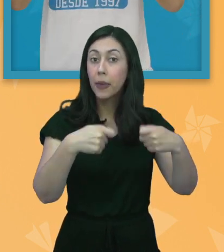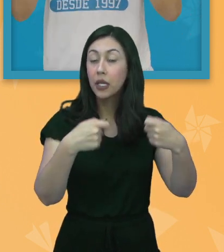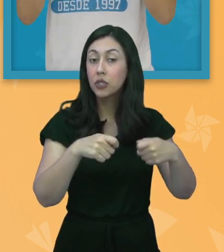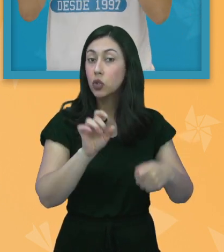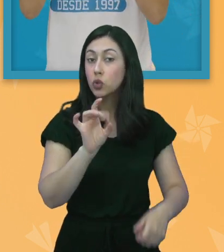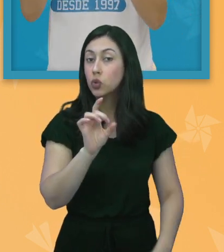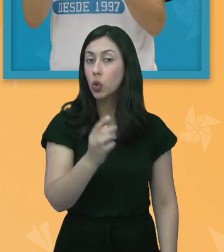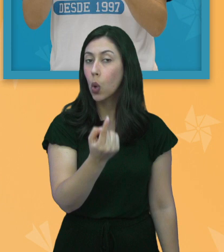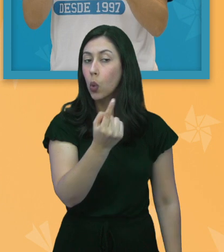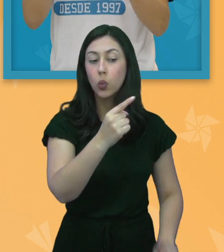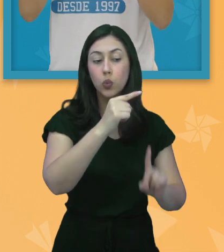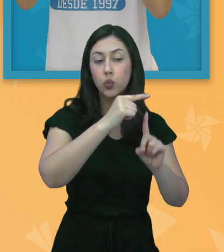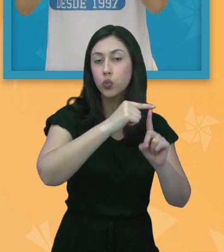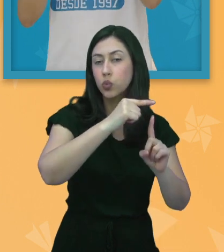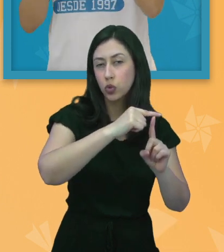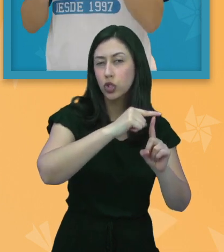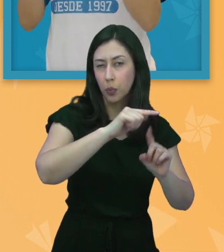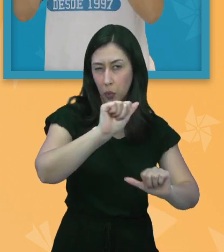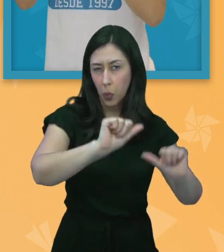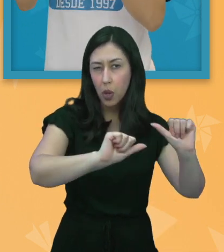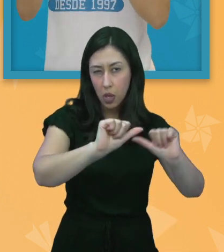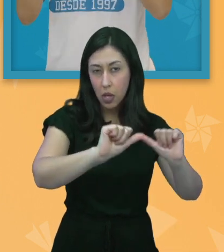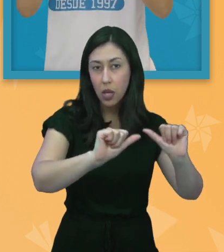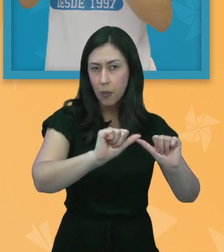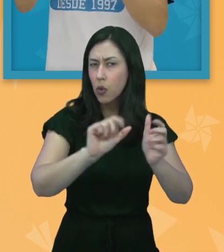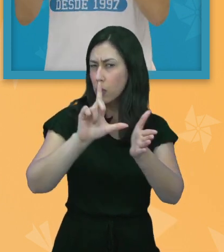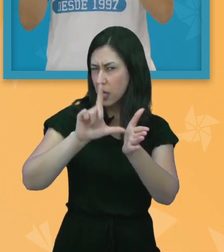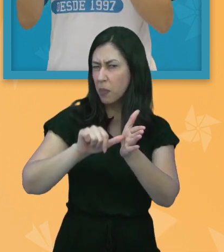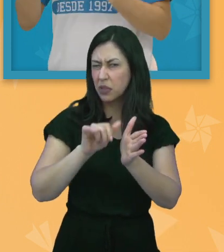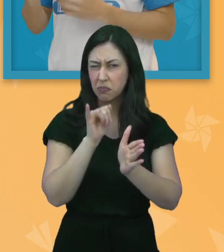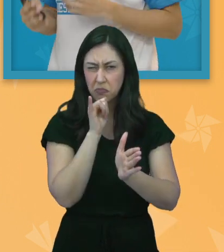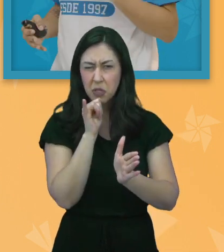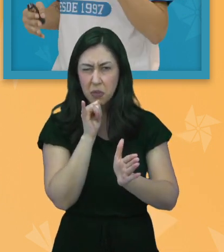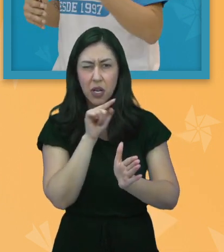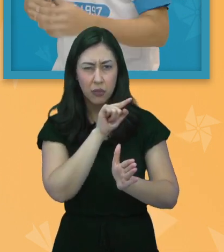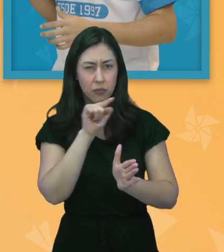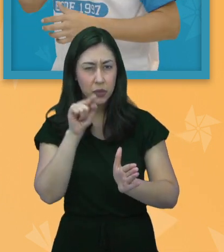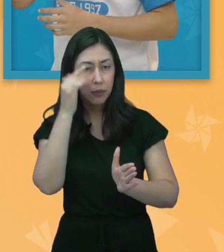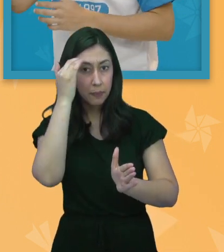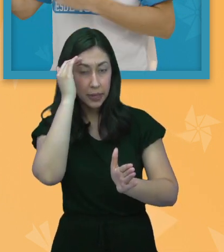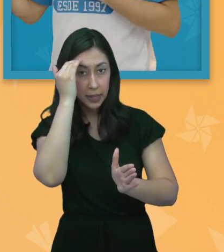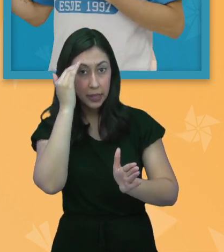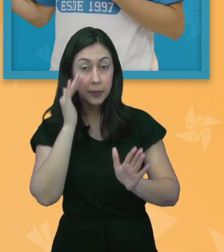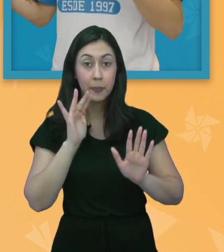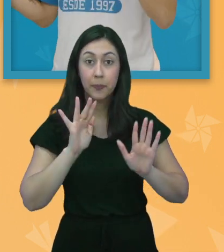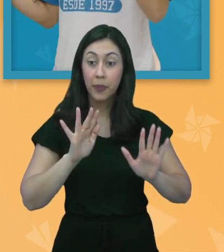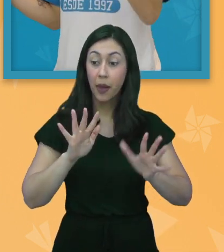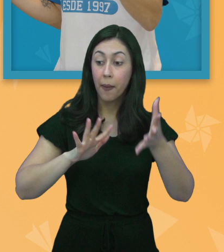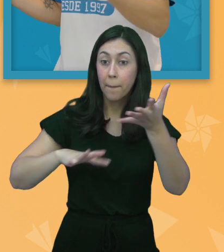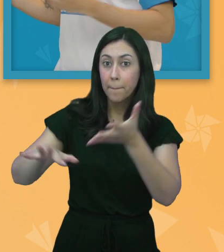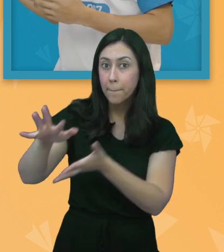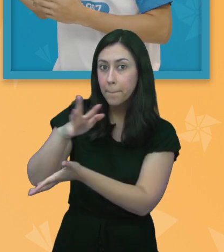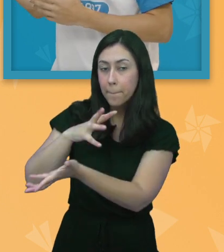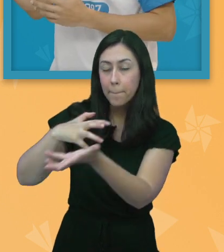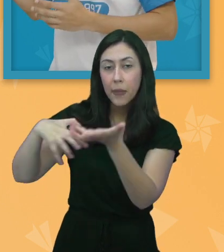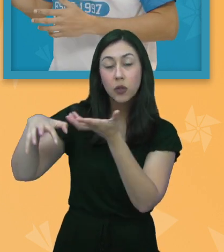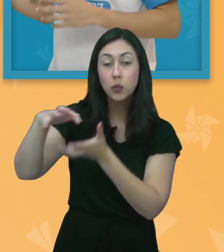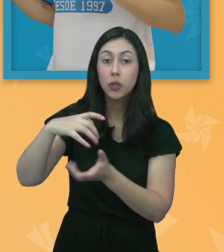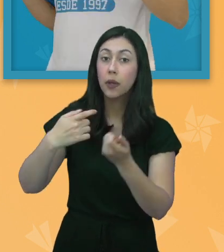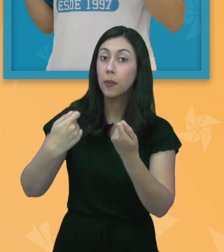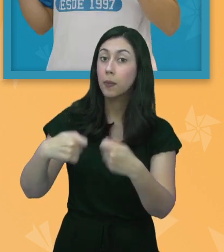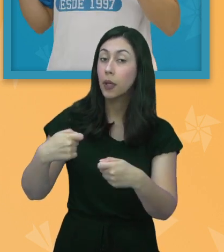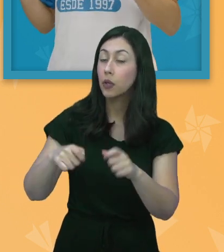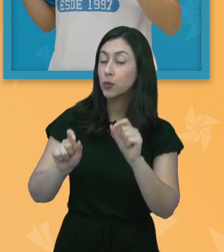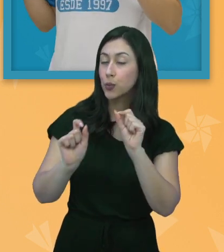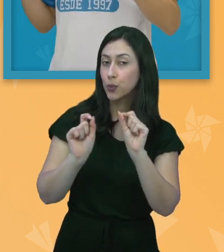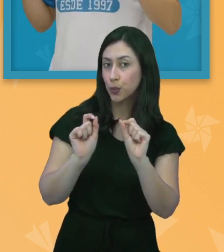por uma única espécie química. Já vou dar alguns exemplos e vocês vão compreender melhor o que é isso. Já, para ser considerada uma mistura, é